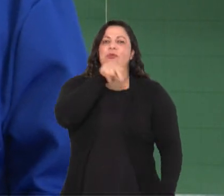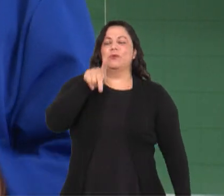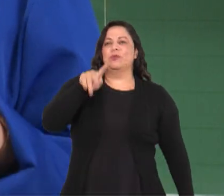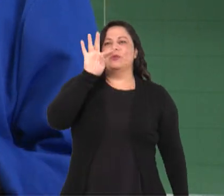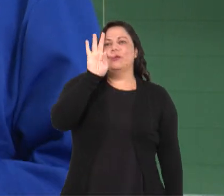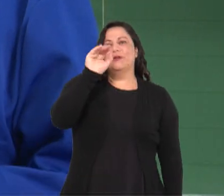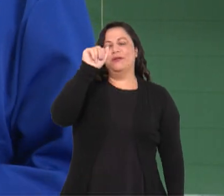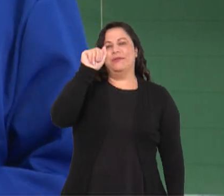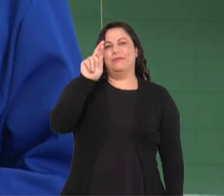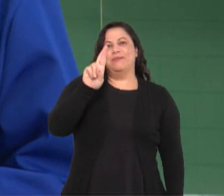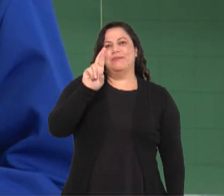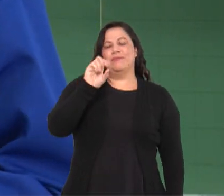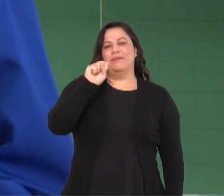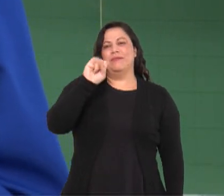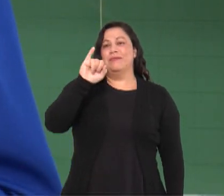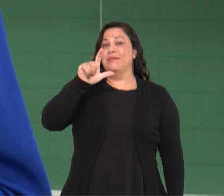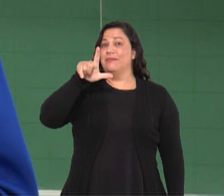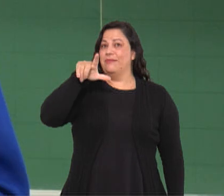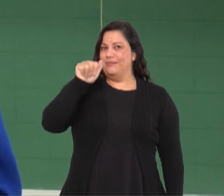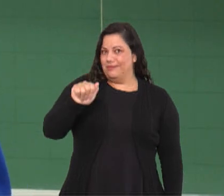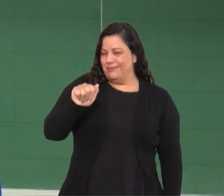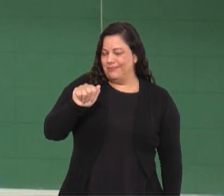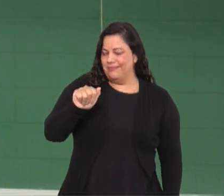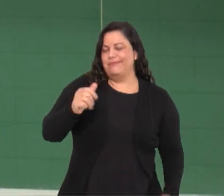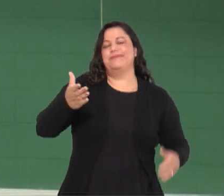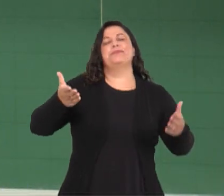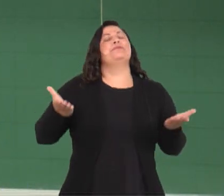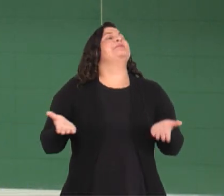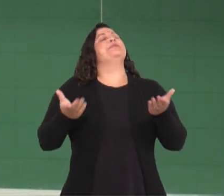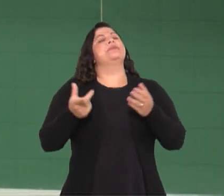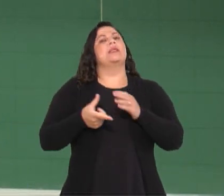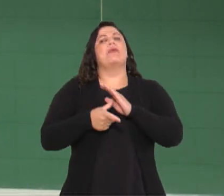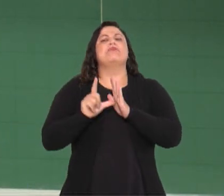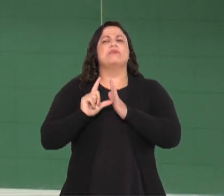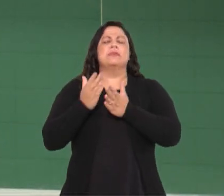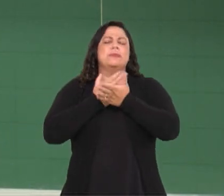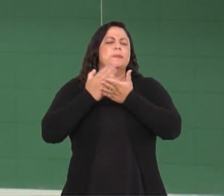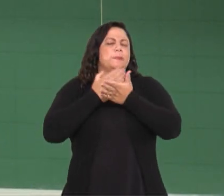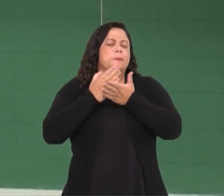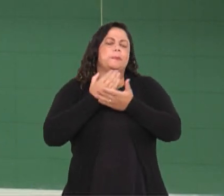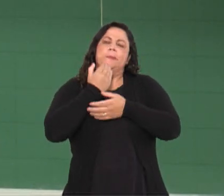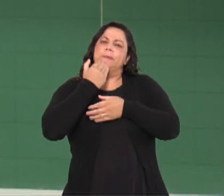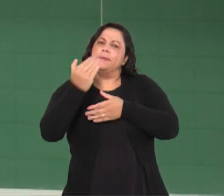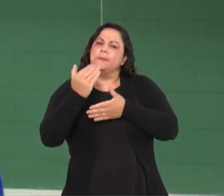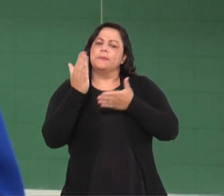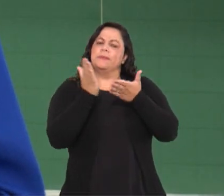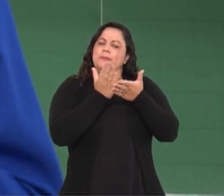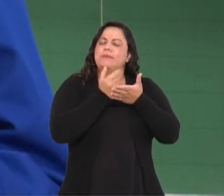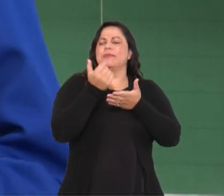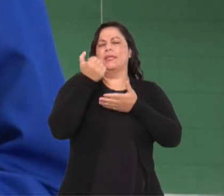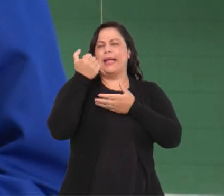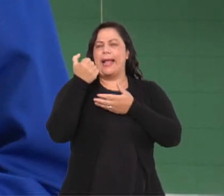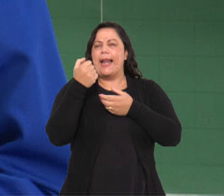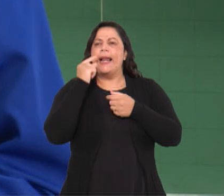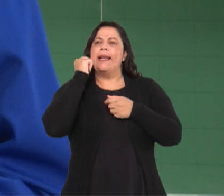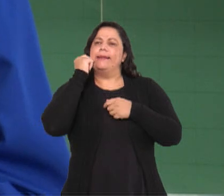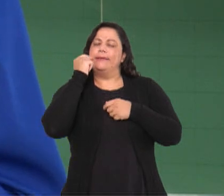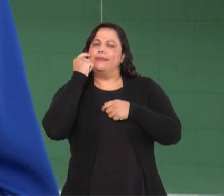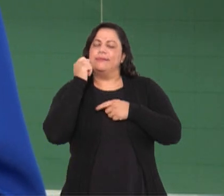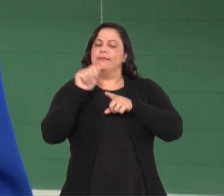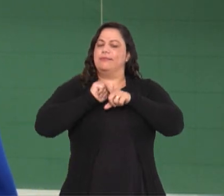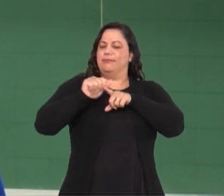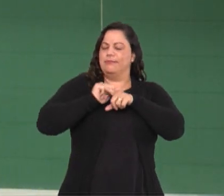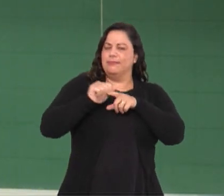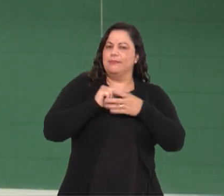Dominoni. Antes de começarmos a aula, vou pedir para que você pegue um lápis, uma caneta, uma borracha, um material onde você